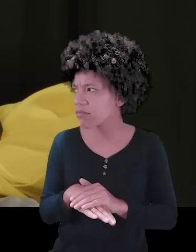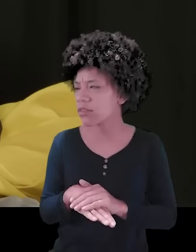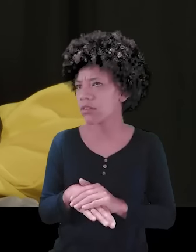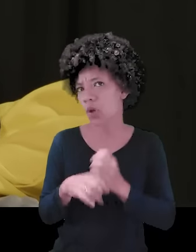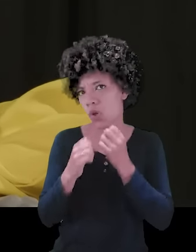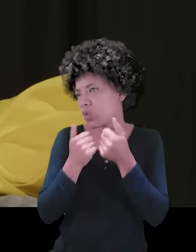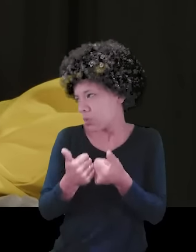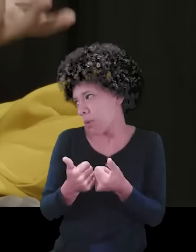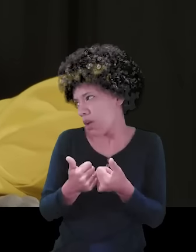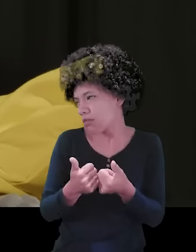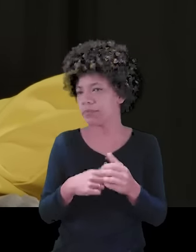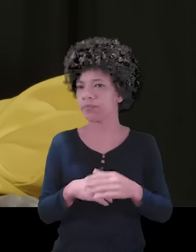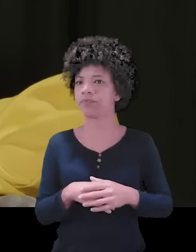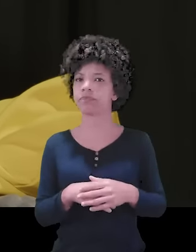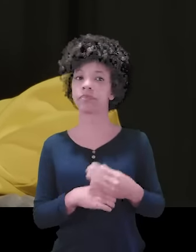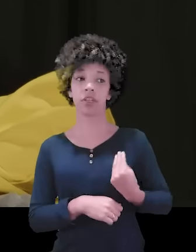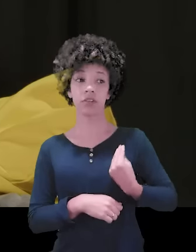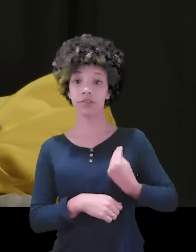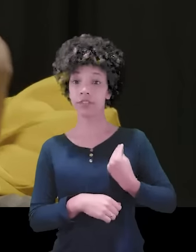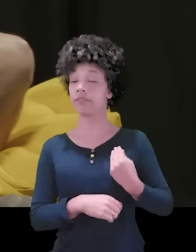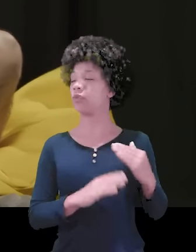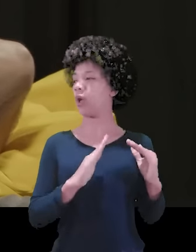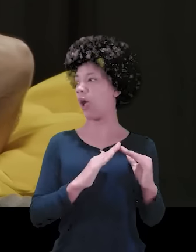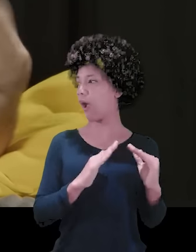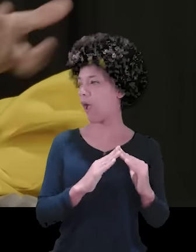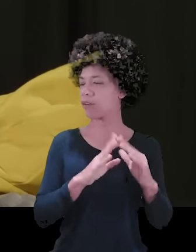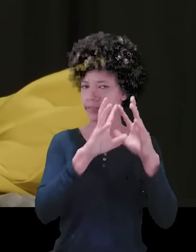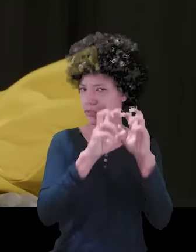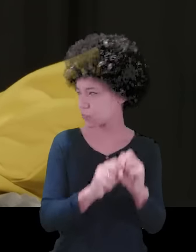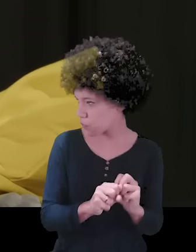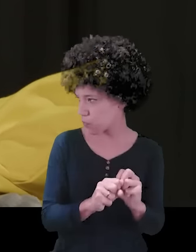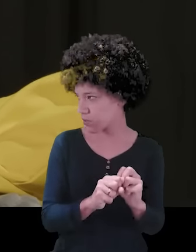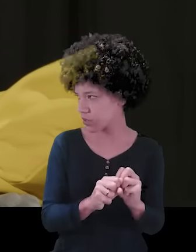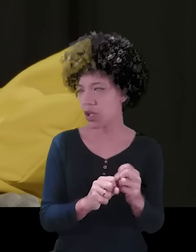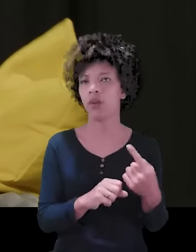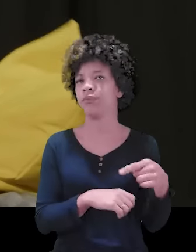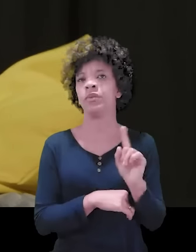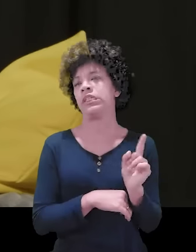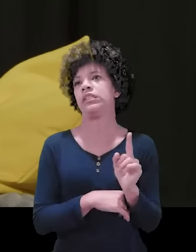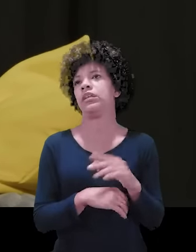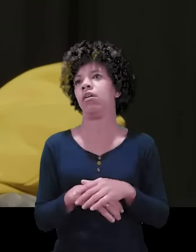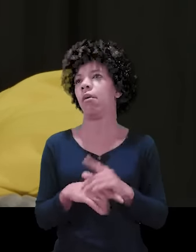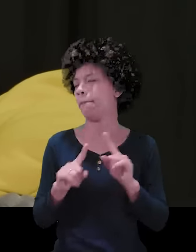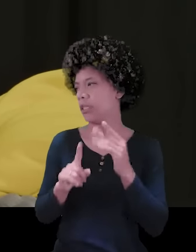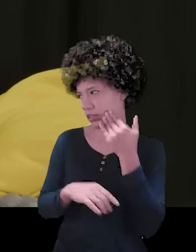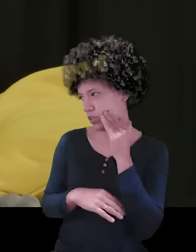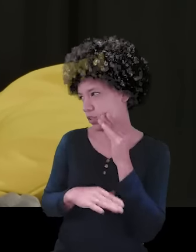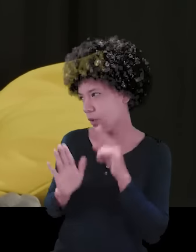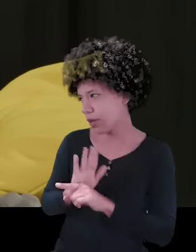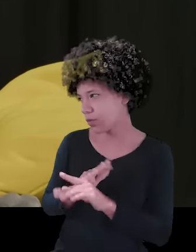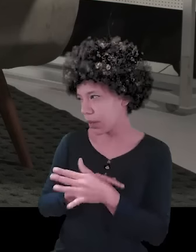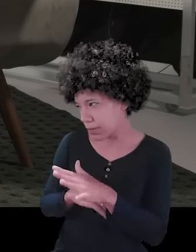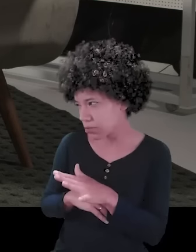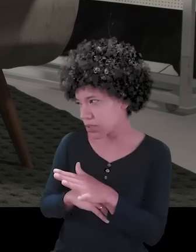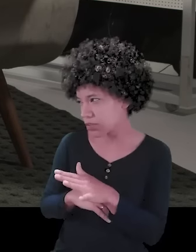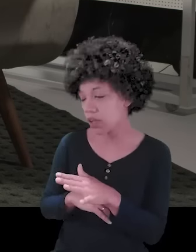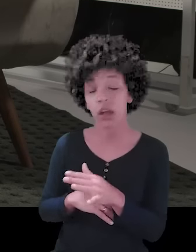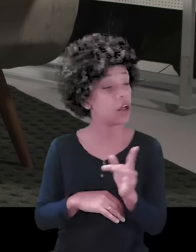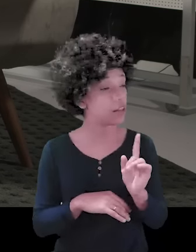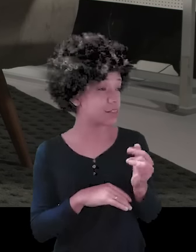tudo bem que eu vou falar a pessoa mora numa casa muito escura não é isso é entendeu a minha pergunta mas eles